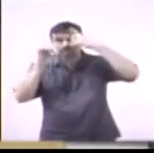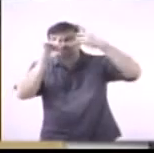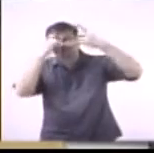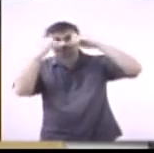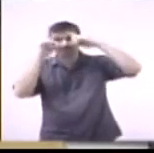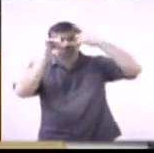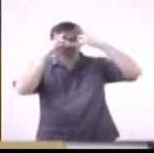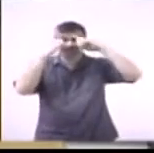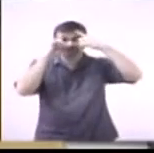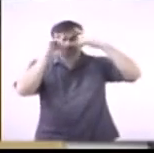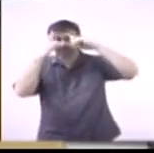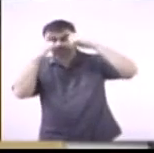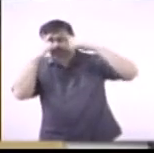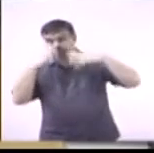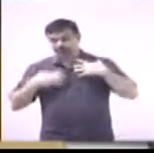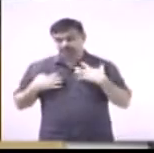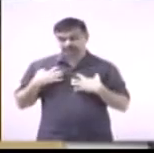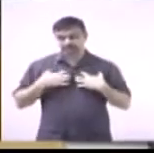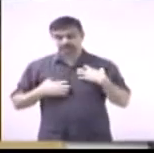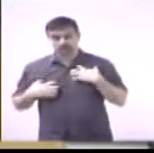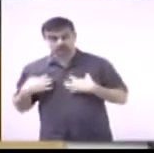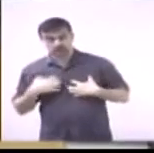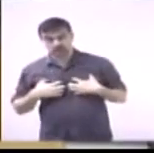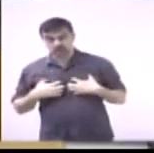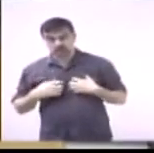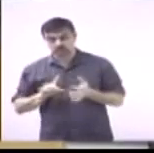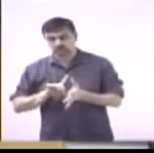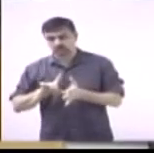dúvidas, né? E quando nós pudemos,